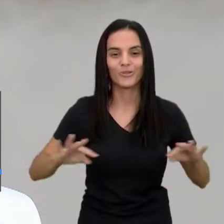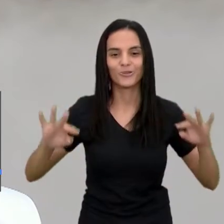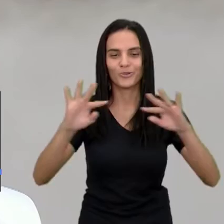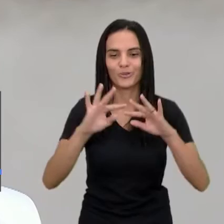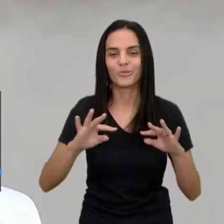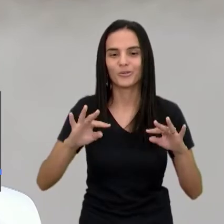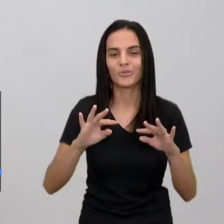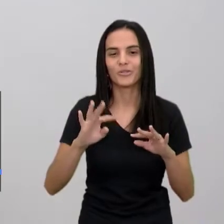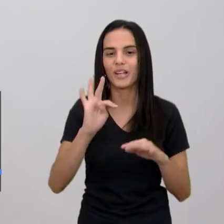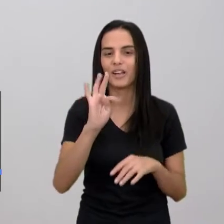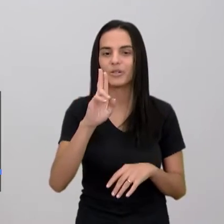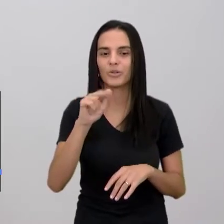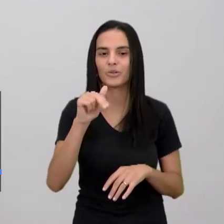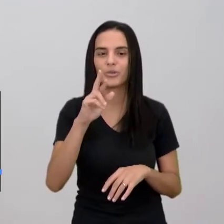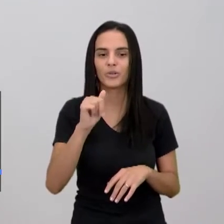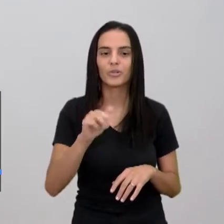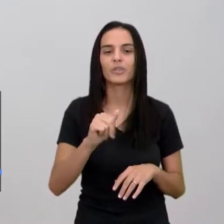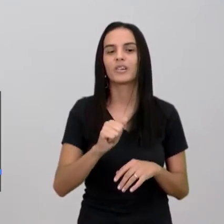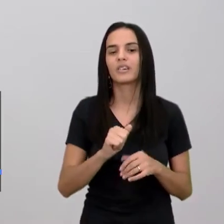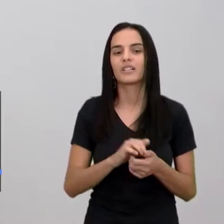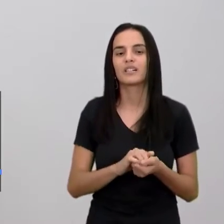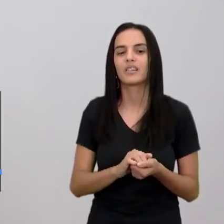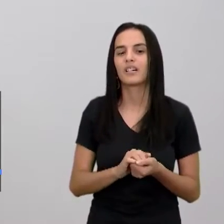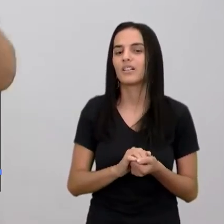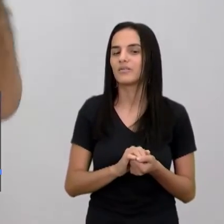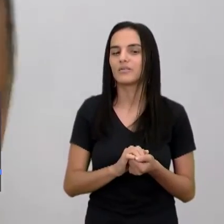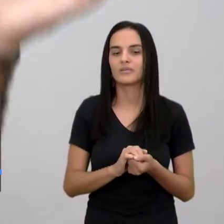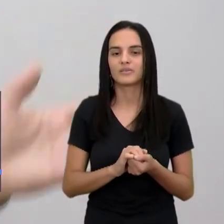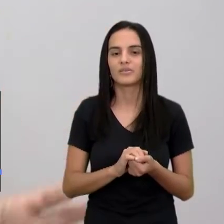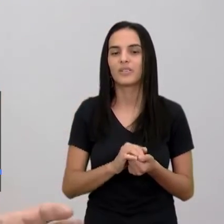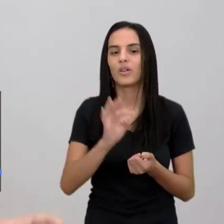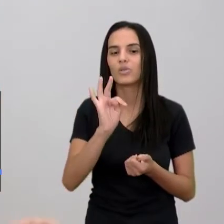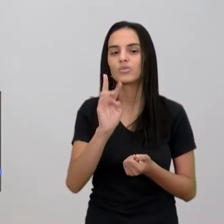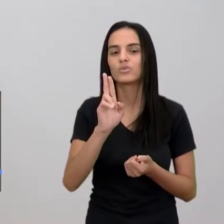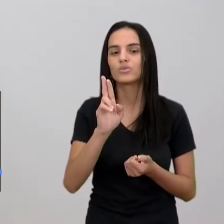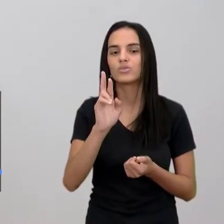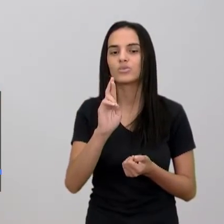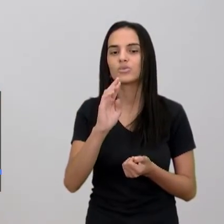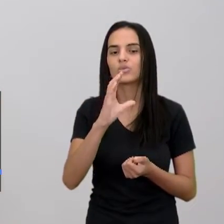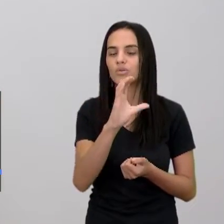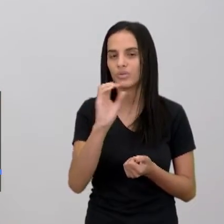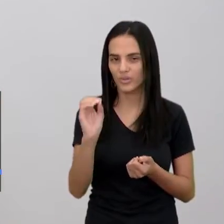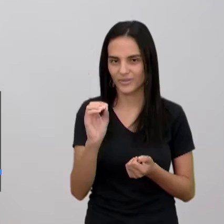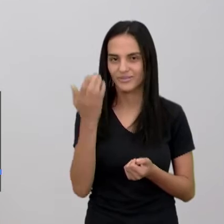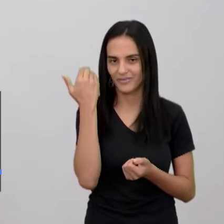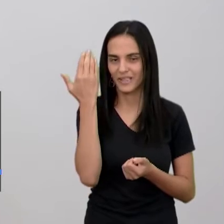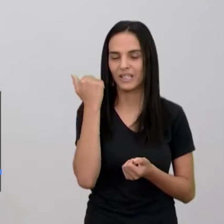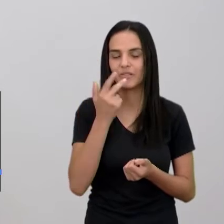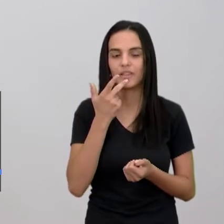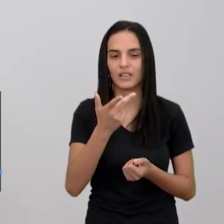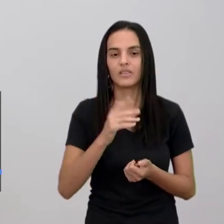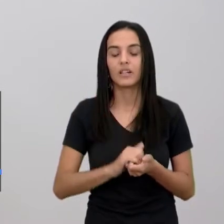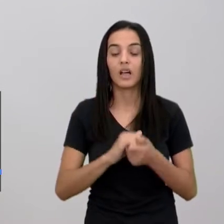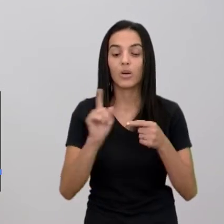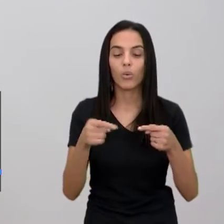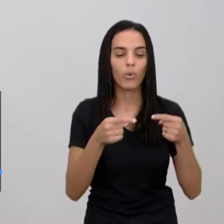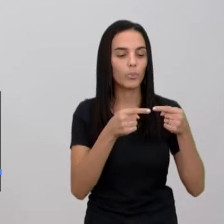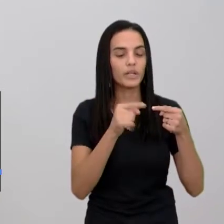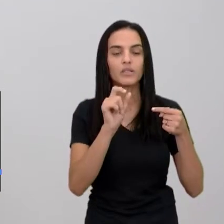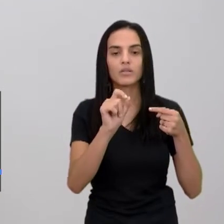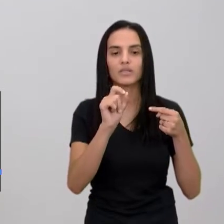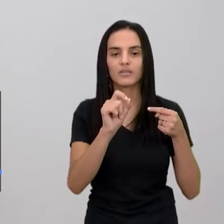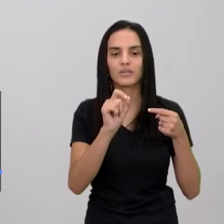o turco. Podia ser sírio-libanês, podia ser de onde for, era o turco. E ele sempre é associado como